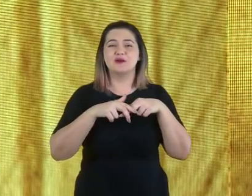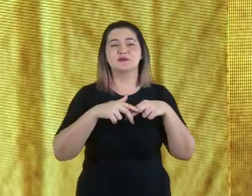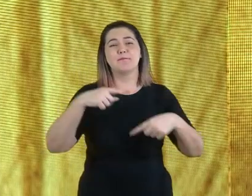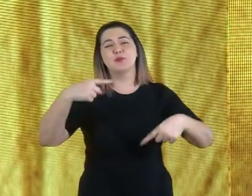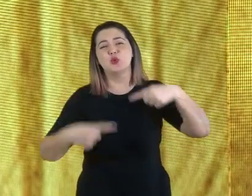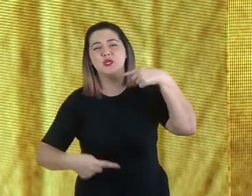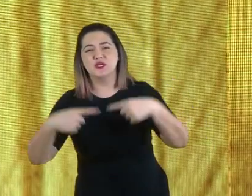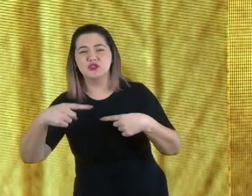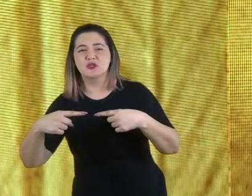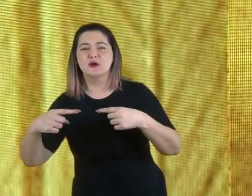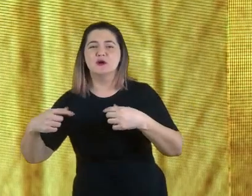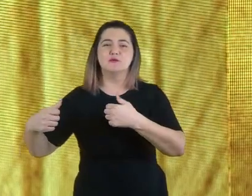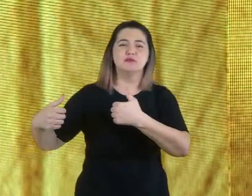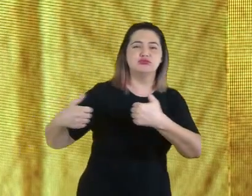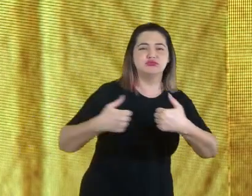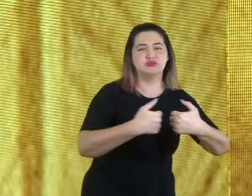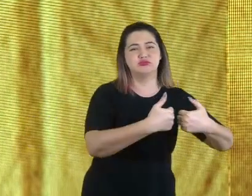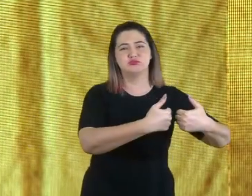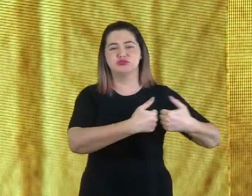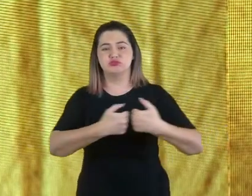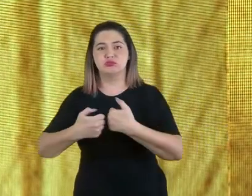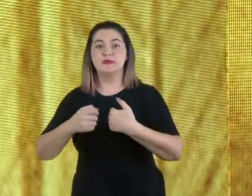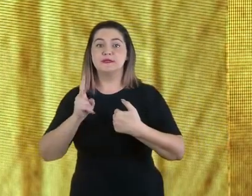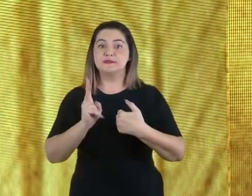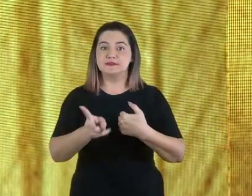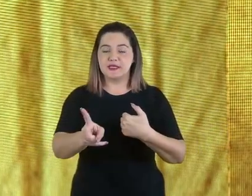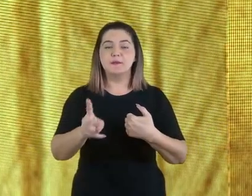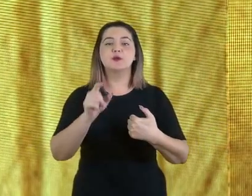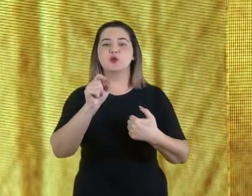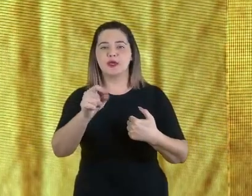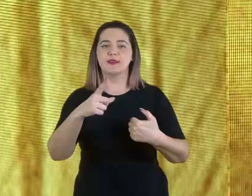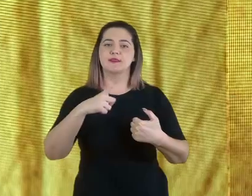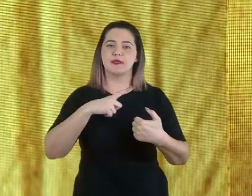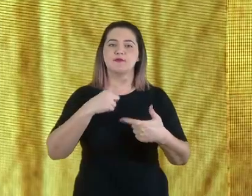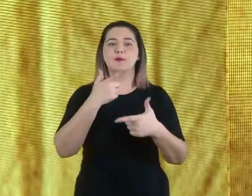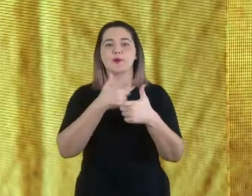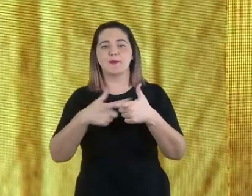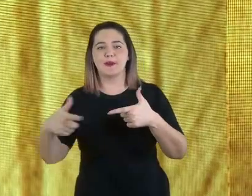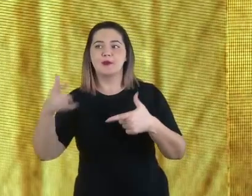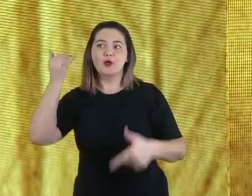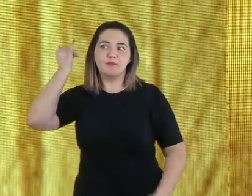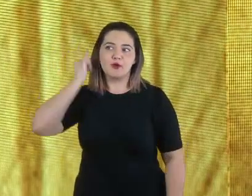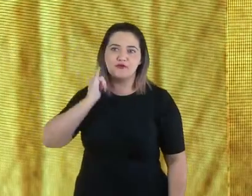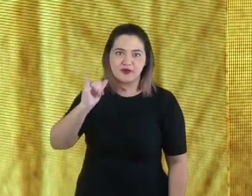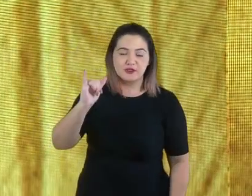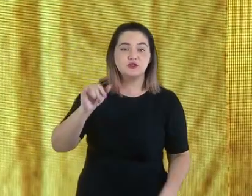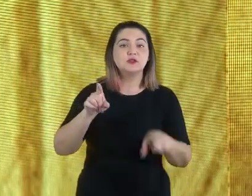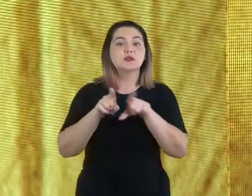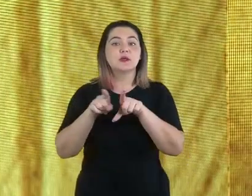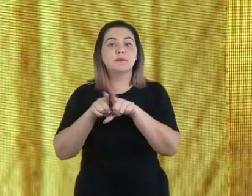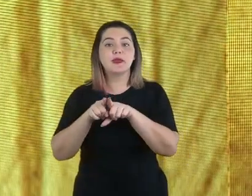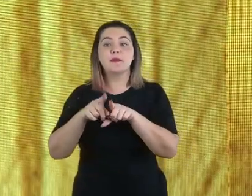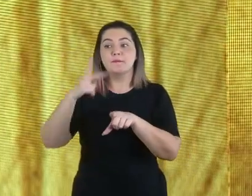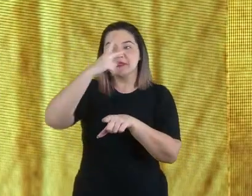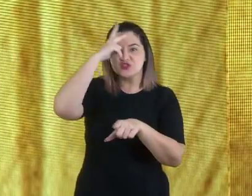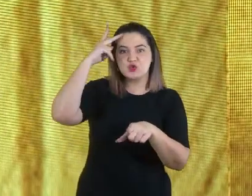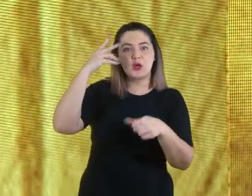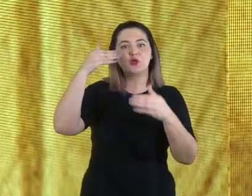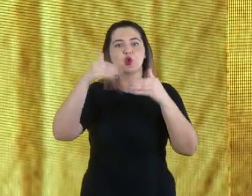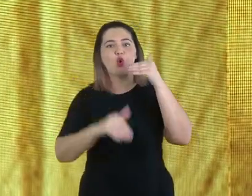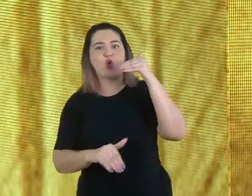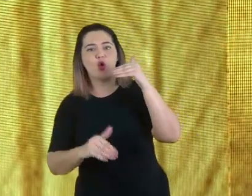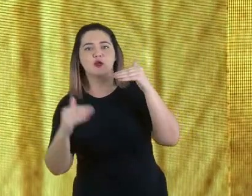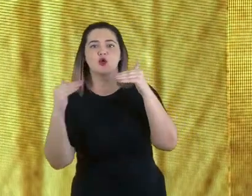Sempre foram expressas através de controvérsias proféticas e teológicas aludidas